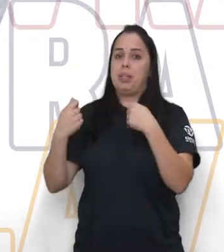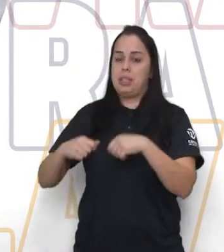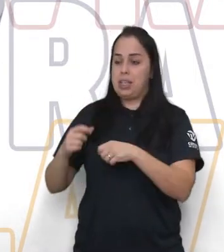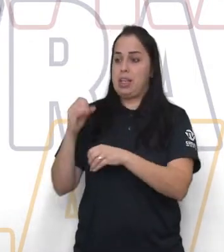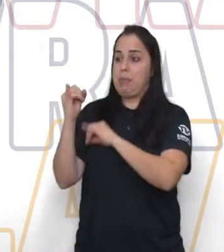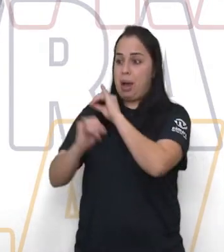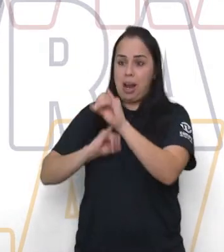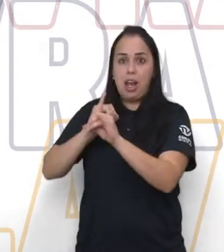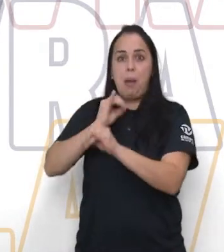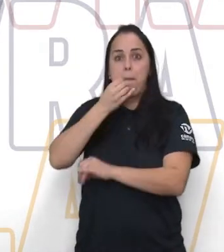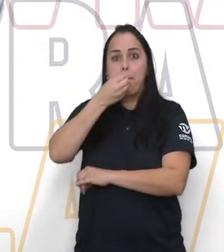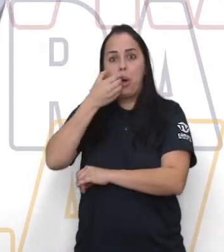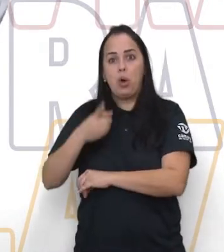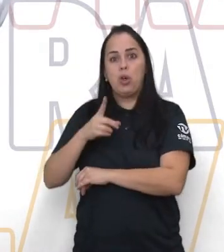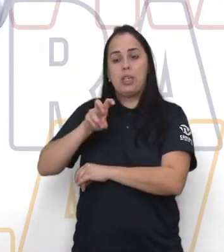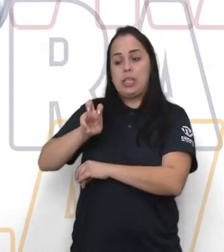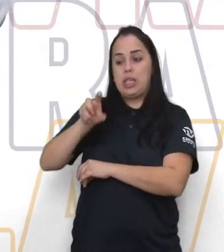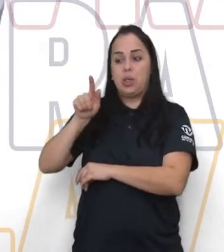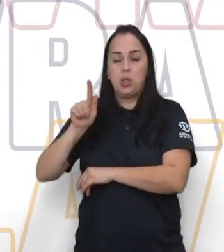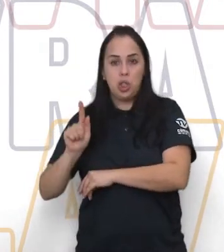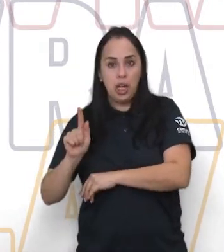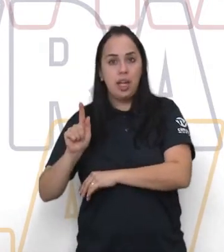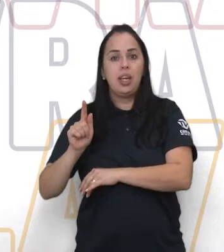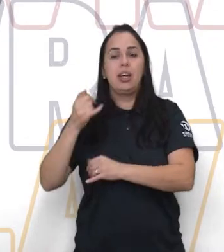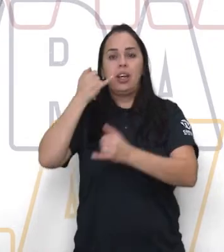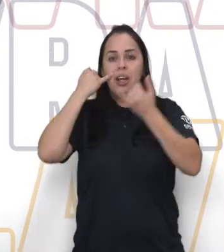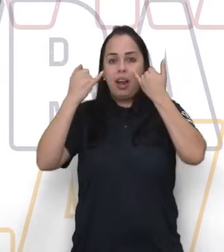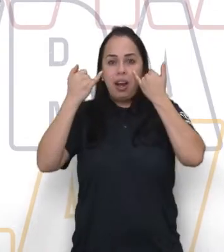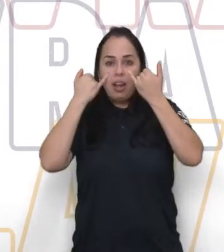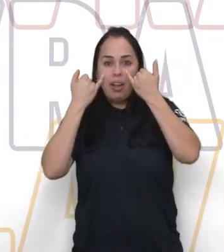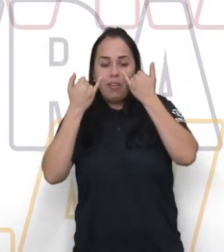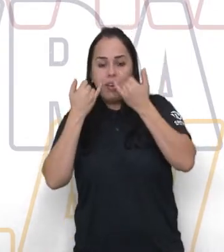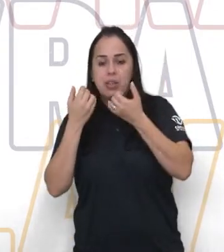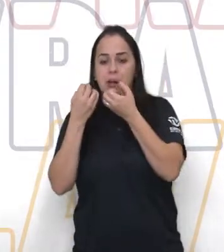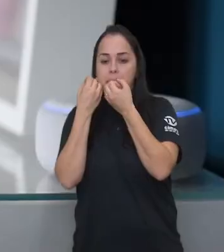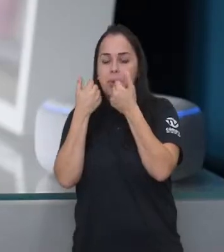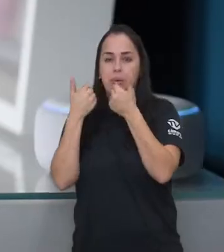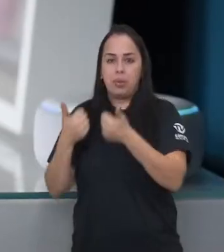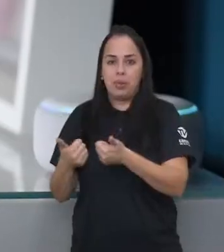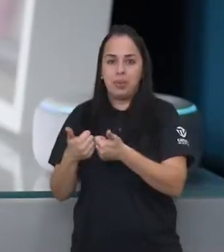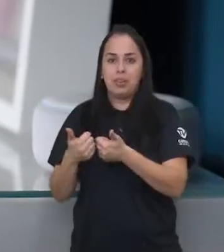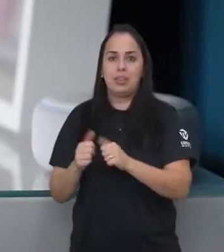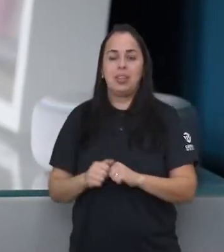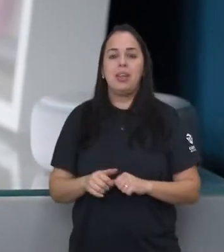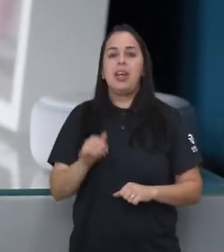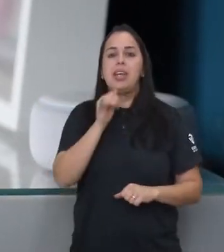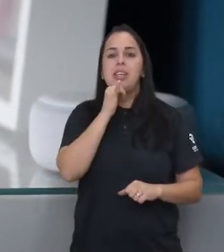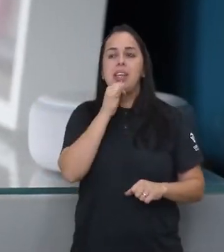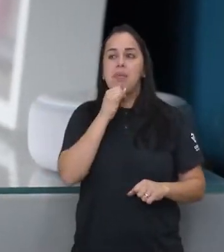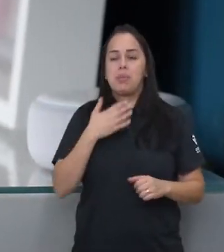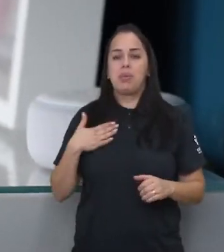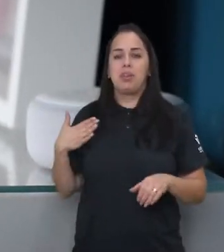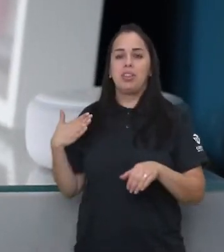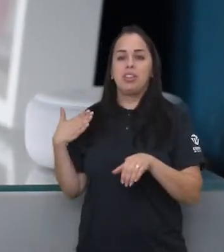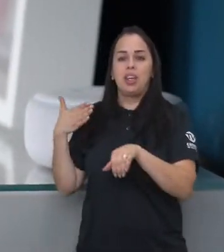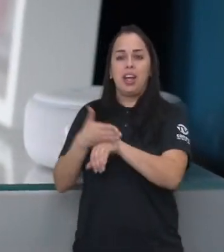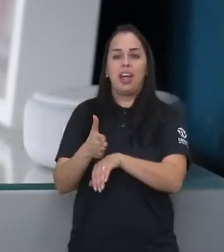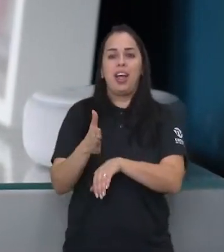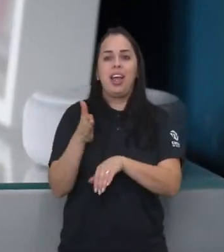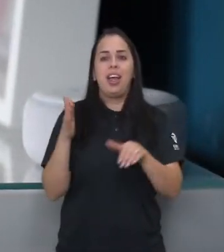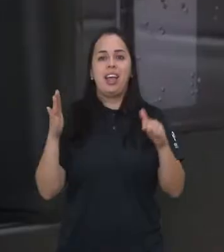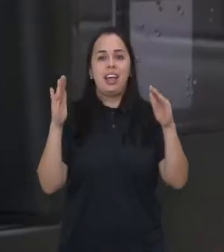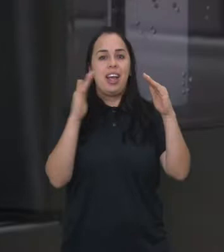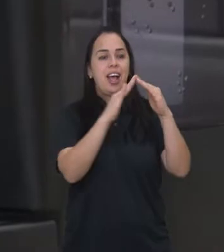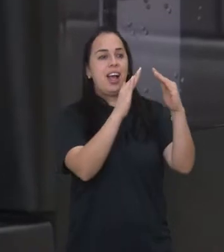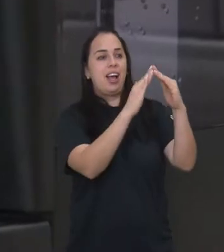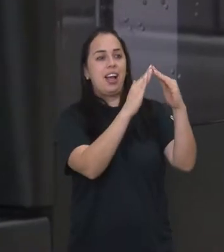rede 5g funcionando bacana recebendo informação a gente fala muito de conversar com a casa né quem não quer